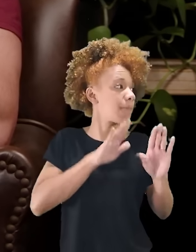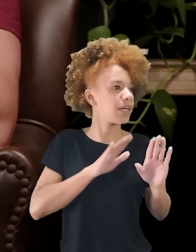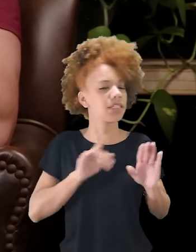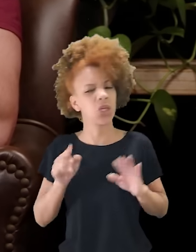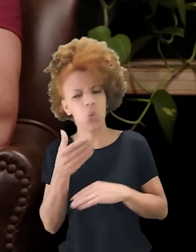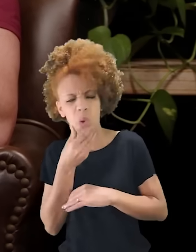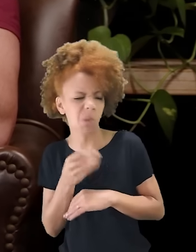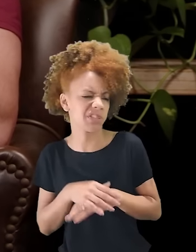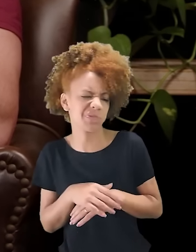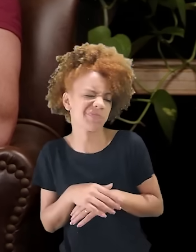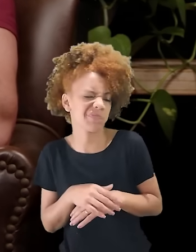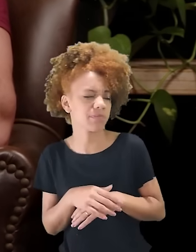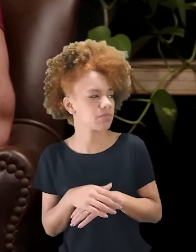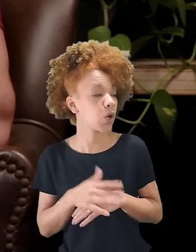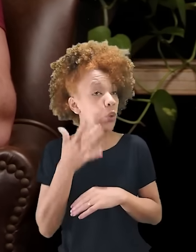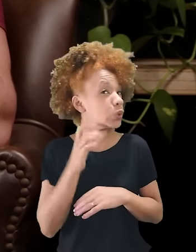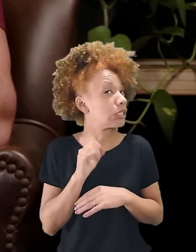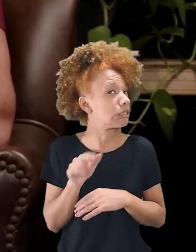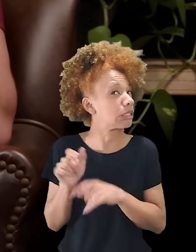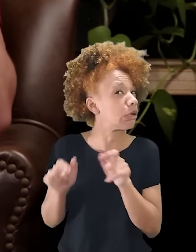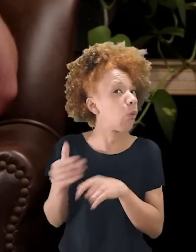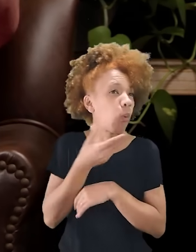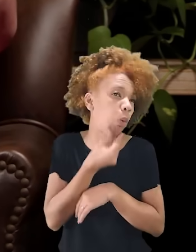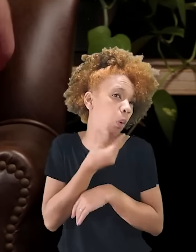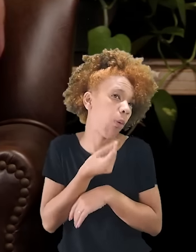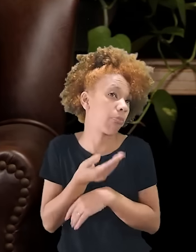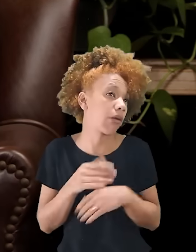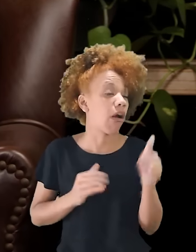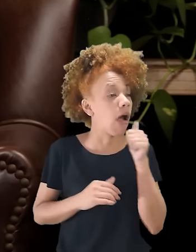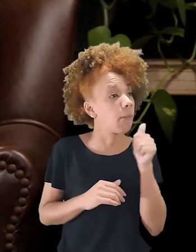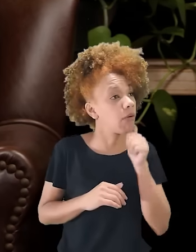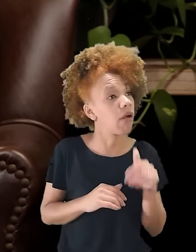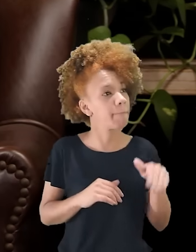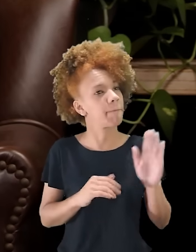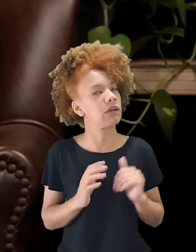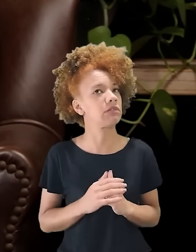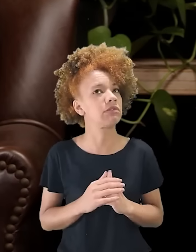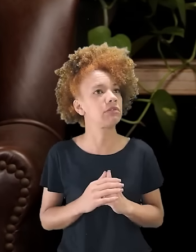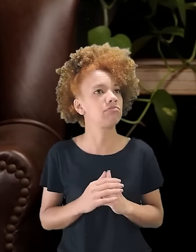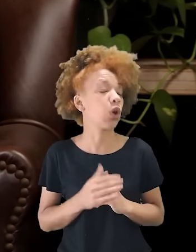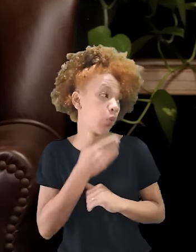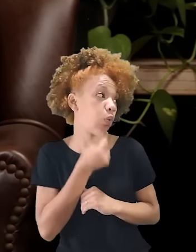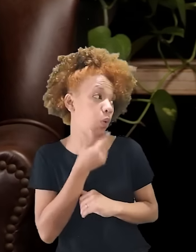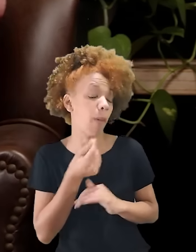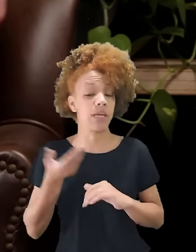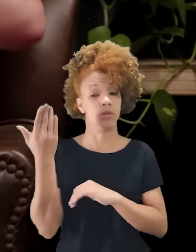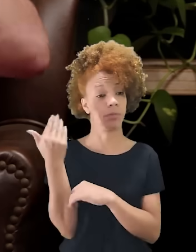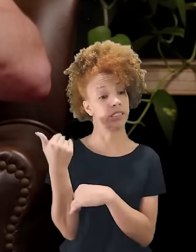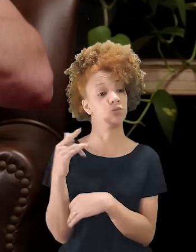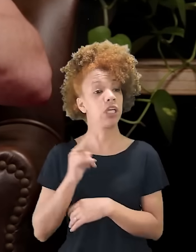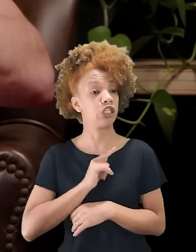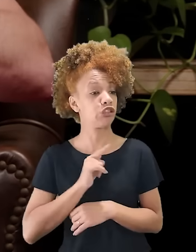pro homem S né porque eu não sei se Talvez o homem talvez a por a mulher ser mais o o homem eu acho que